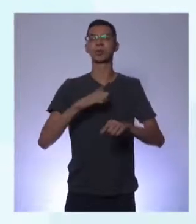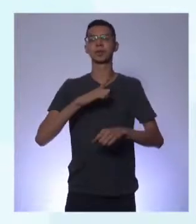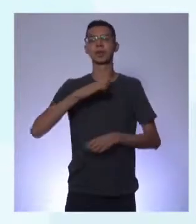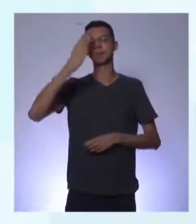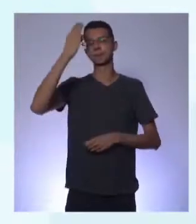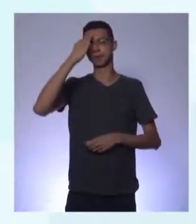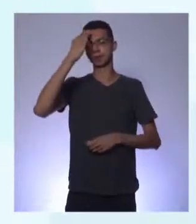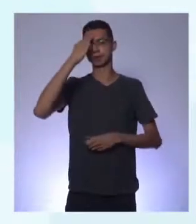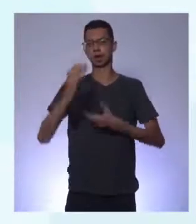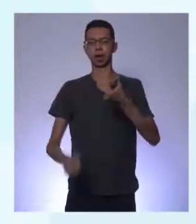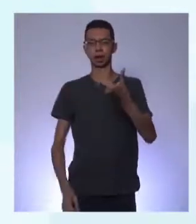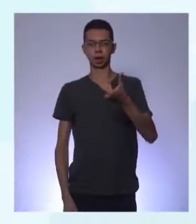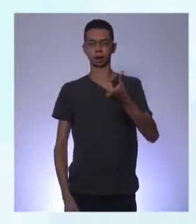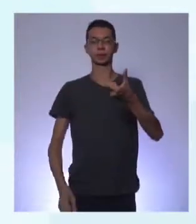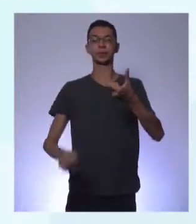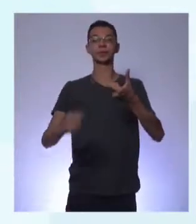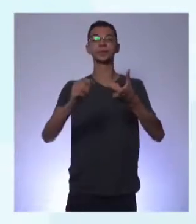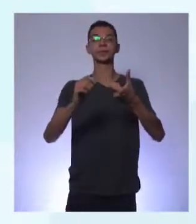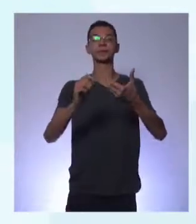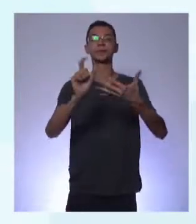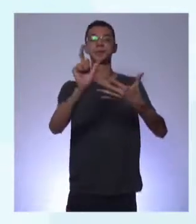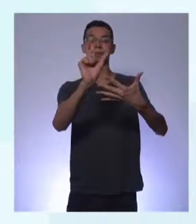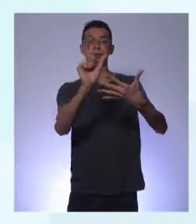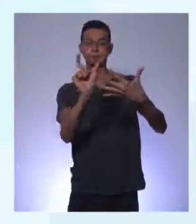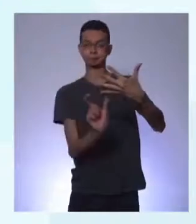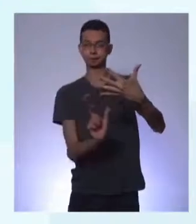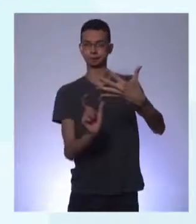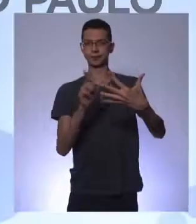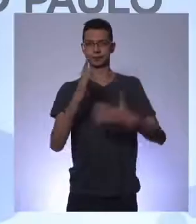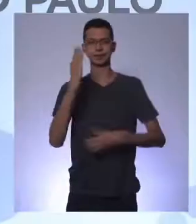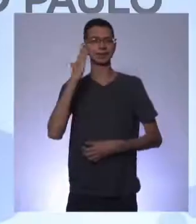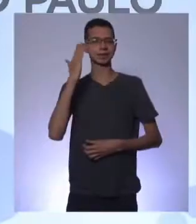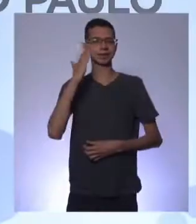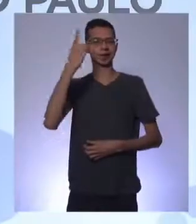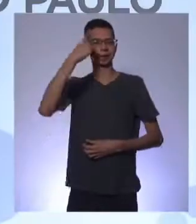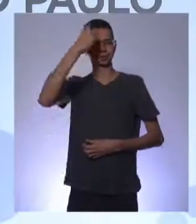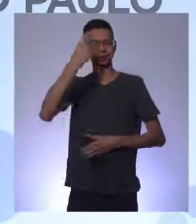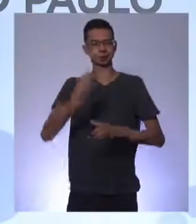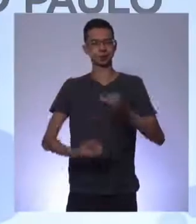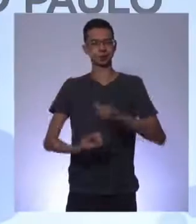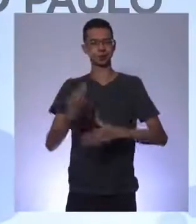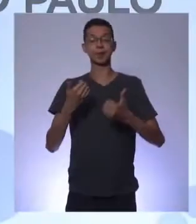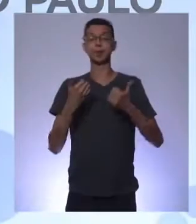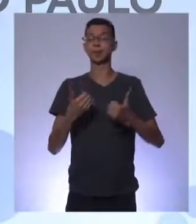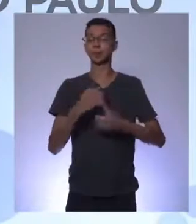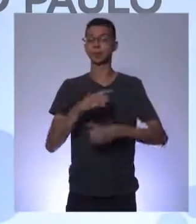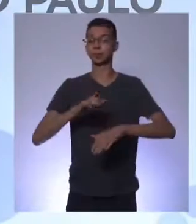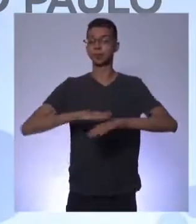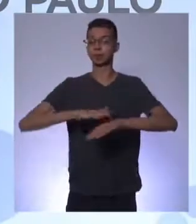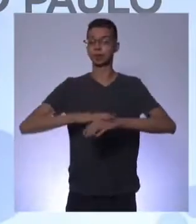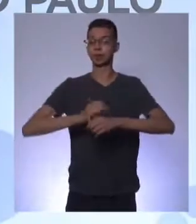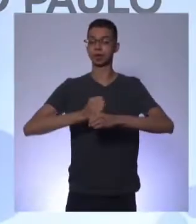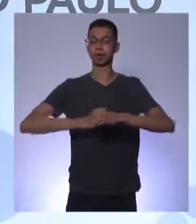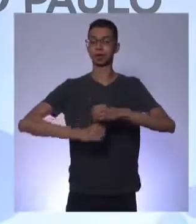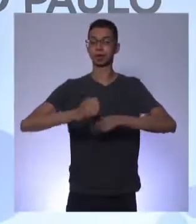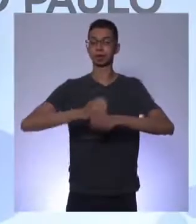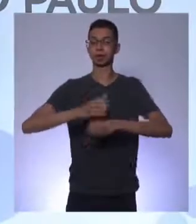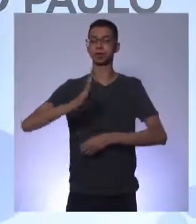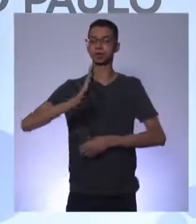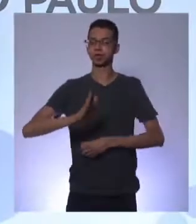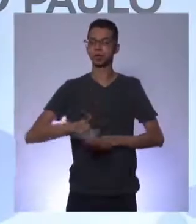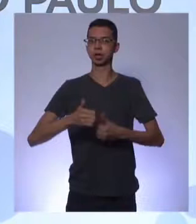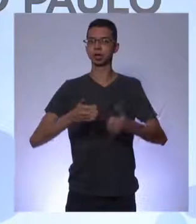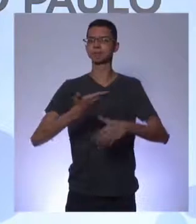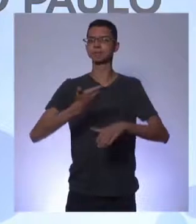muito inteligentes, criativos, que vocês sabem fazer muito bem, porque fizeram muitos aí o ano passado. Então,